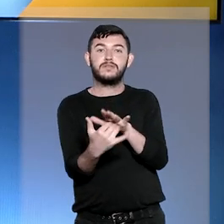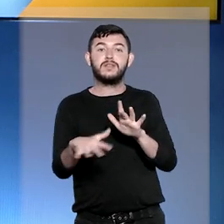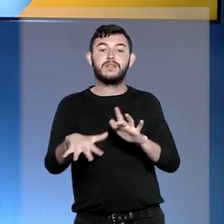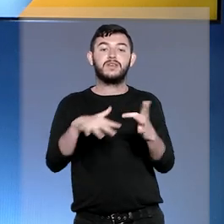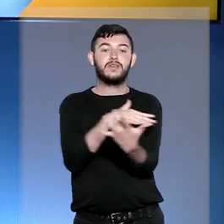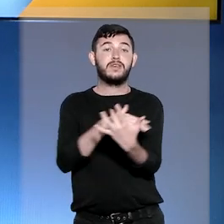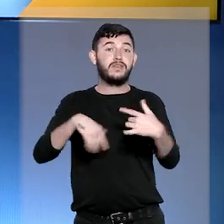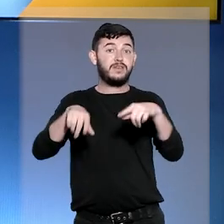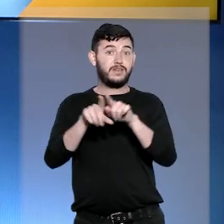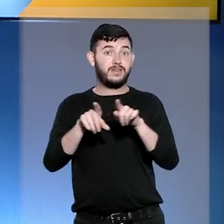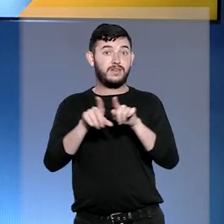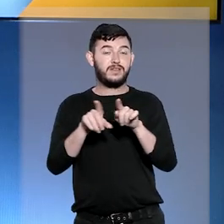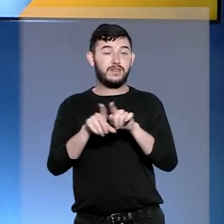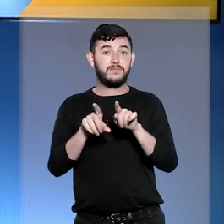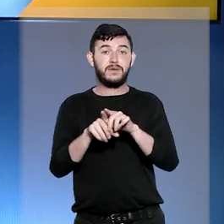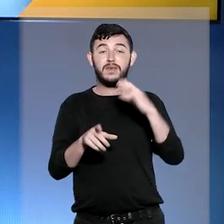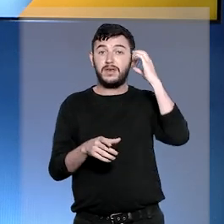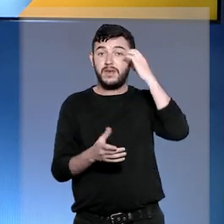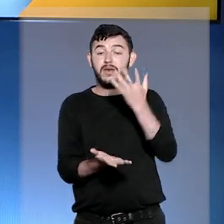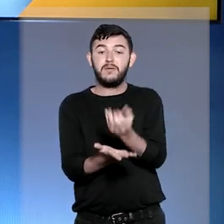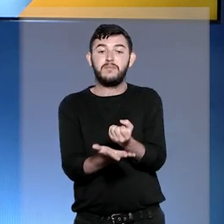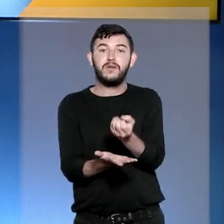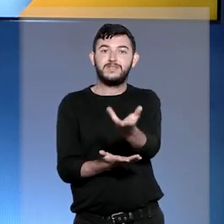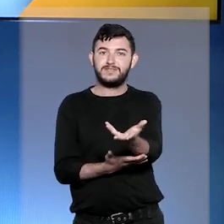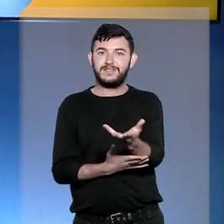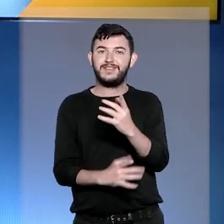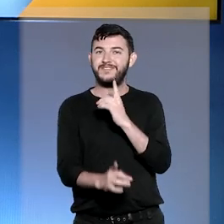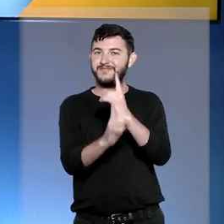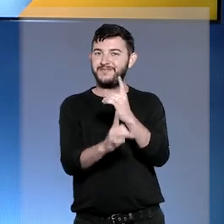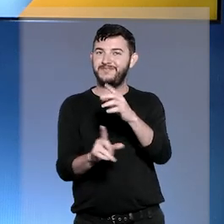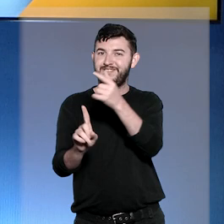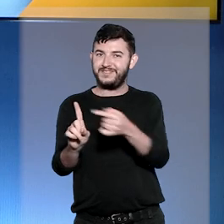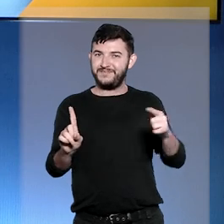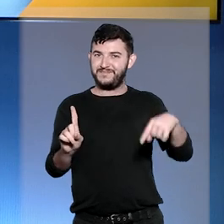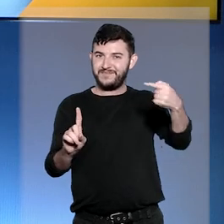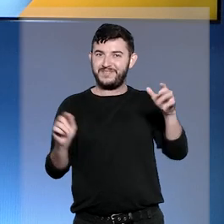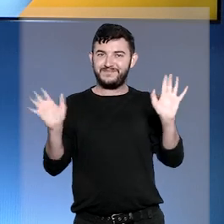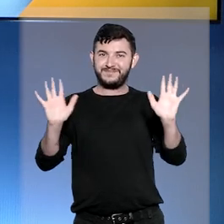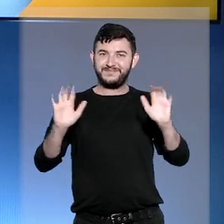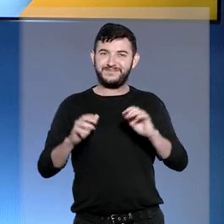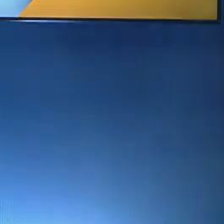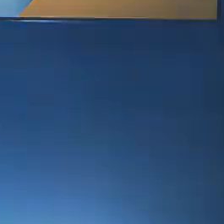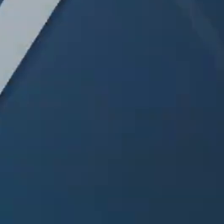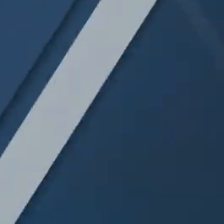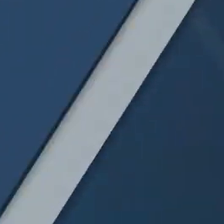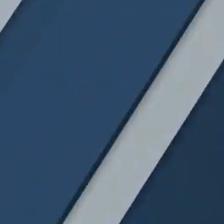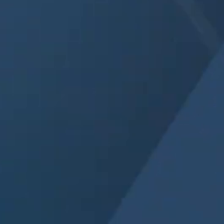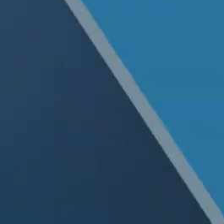nas redes sociais e nas plataformas de podcast. A gente volta semana que vem. Tchau, tchau!